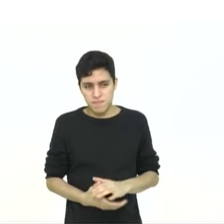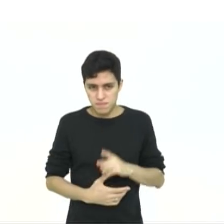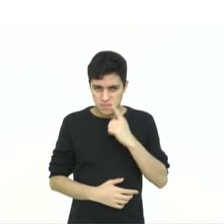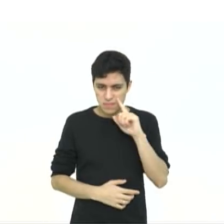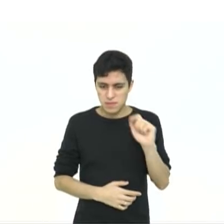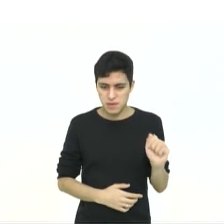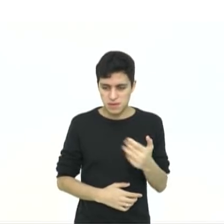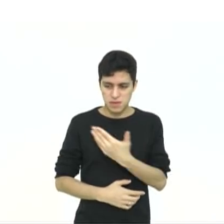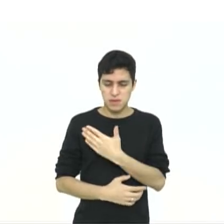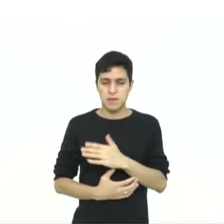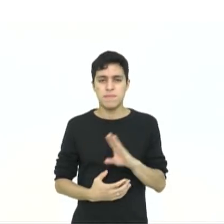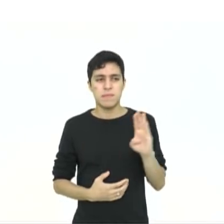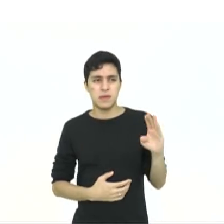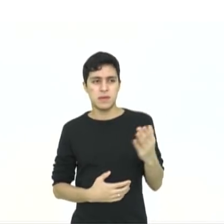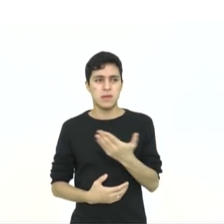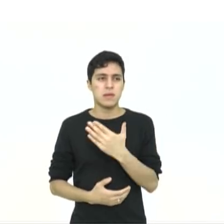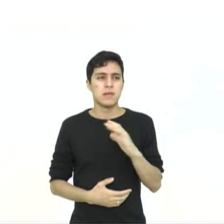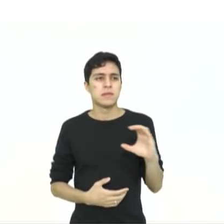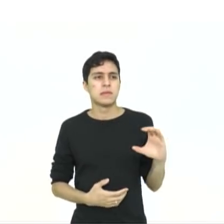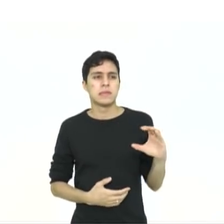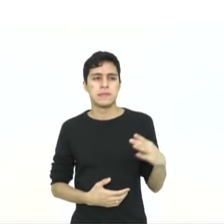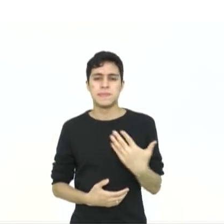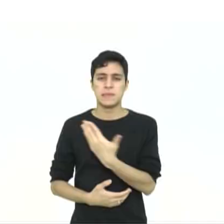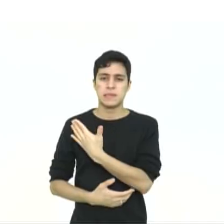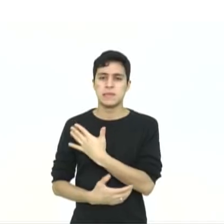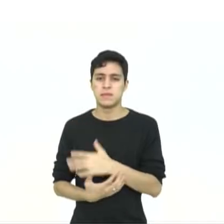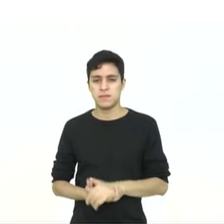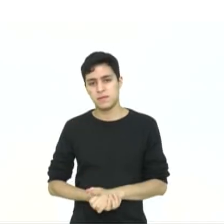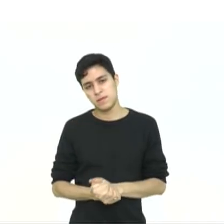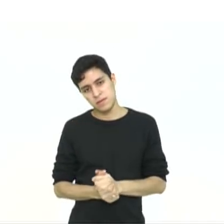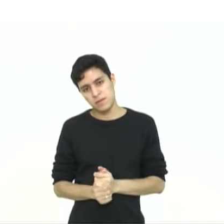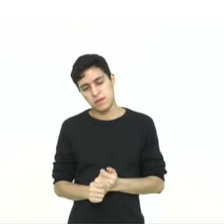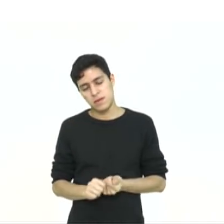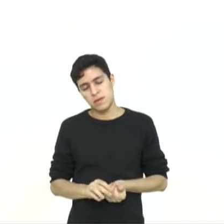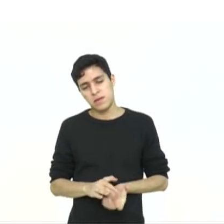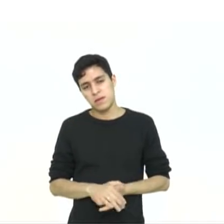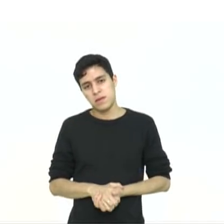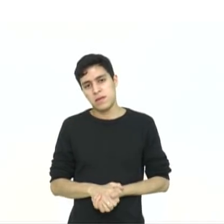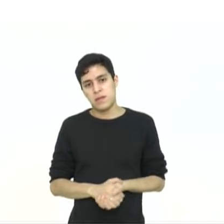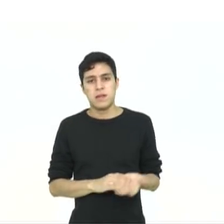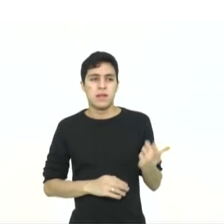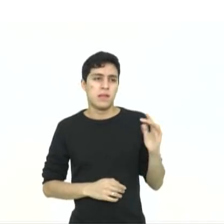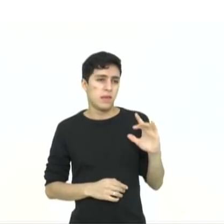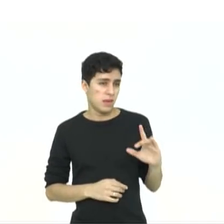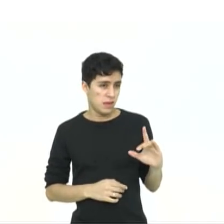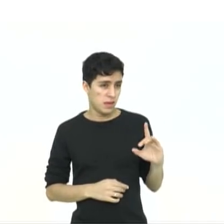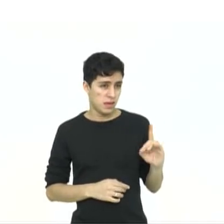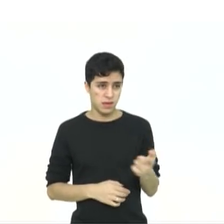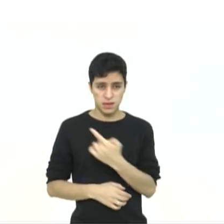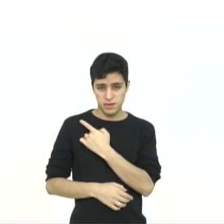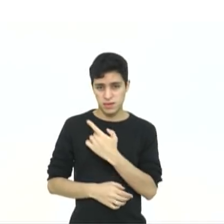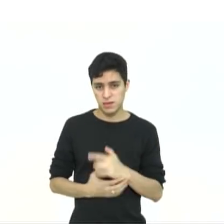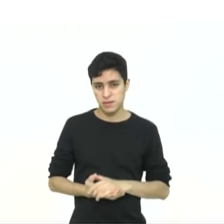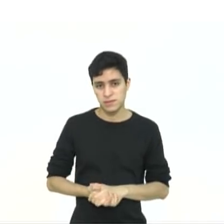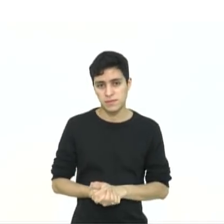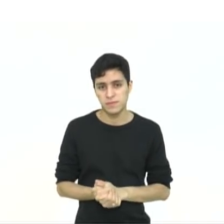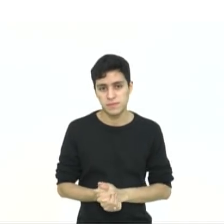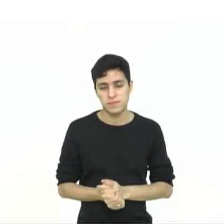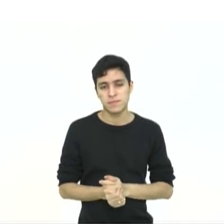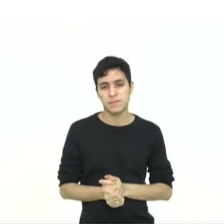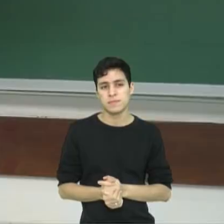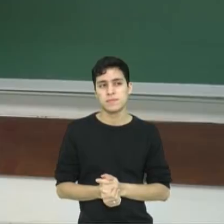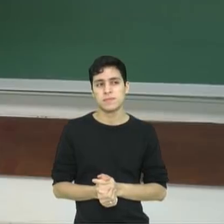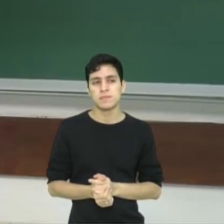letra B, Incidente da Fachoda? Não. É a letra C, Incidente do Canal de Suez? Não. Letra D, é um incidente núbio?